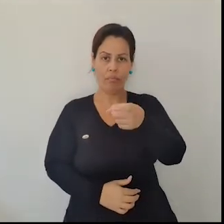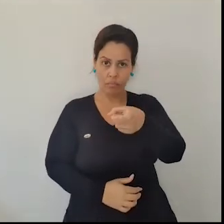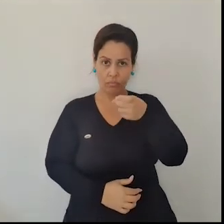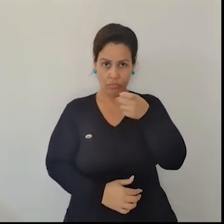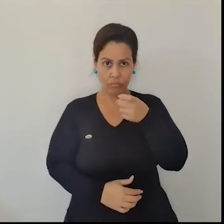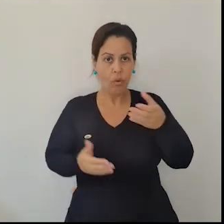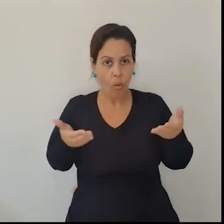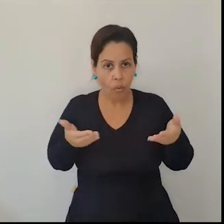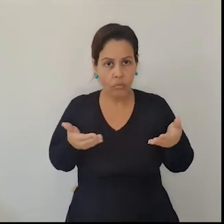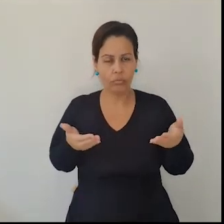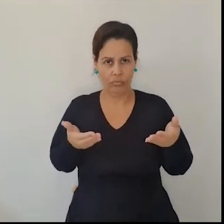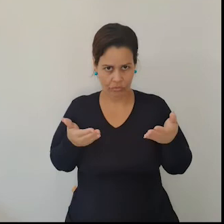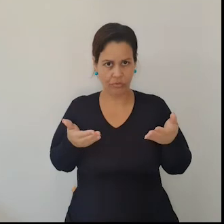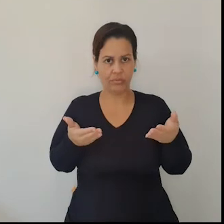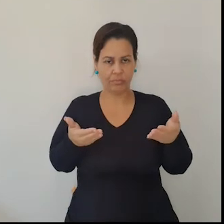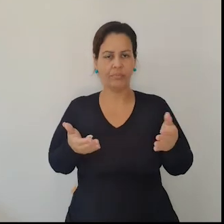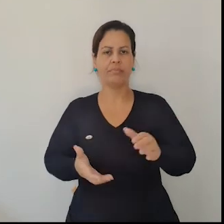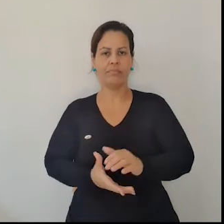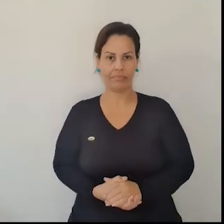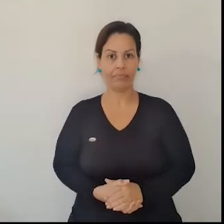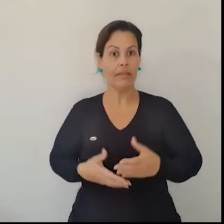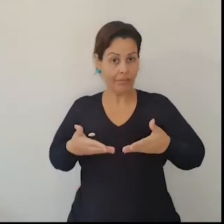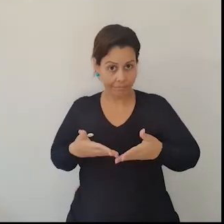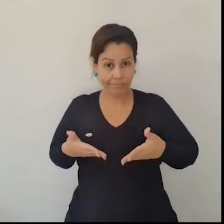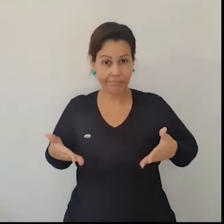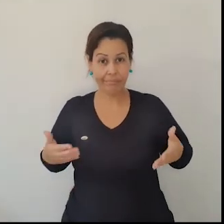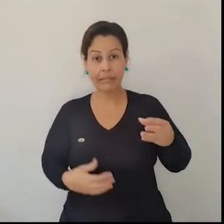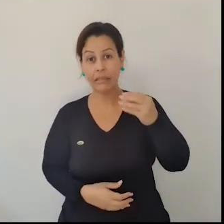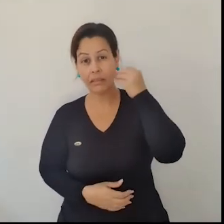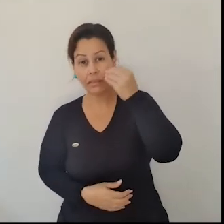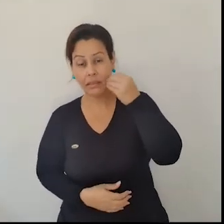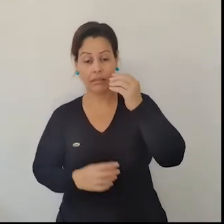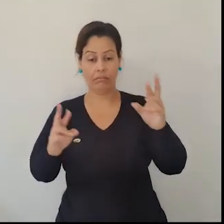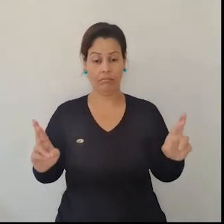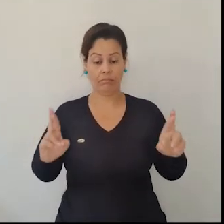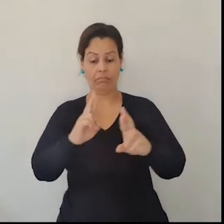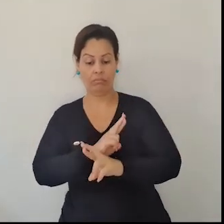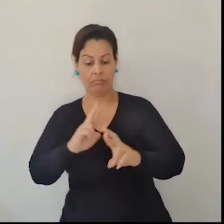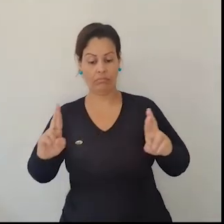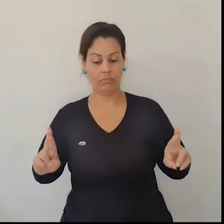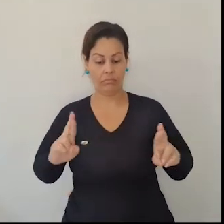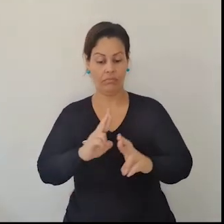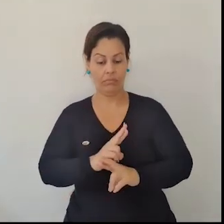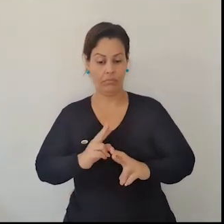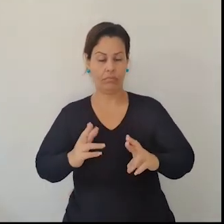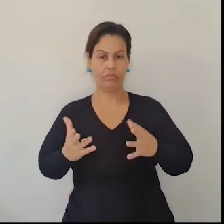fotográficas. Como o raio-x é feito hoje.